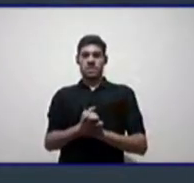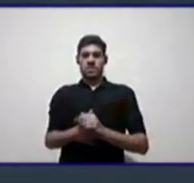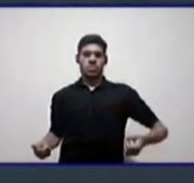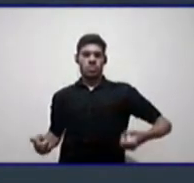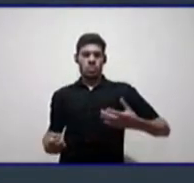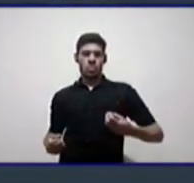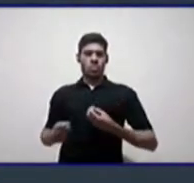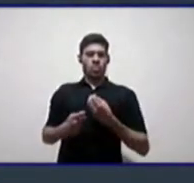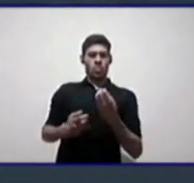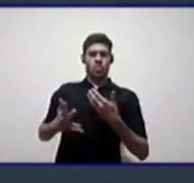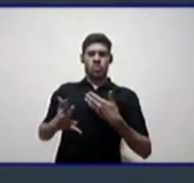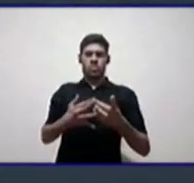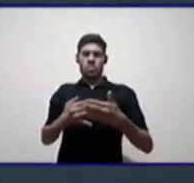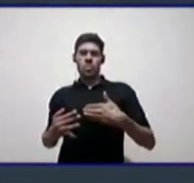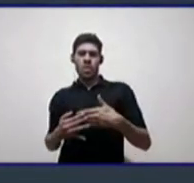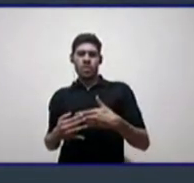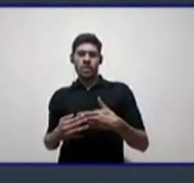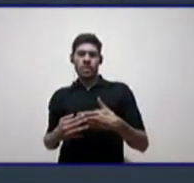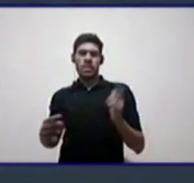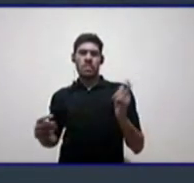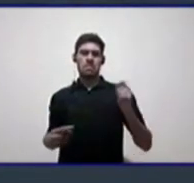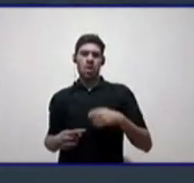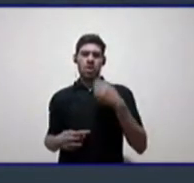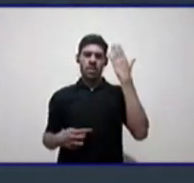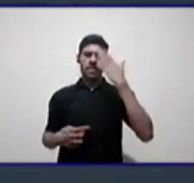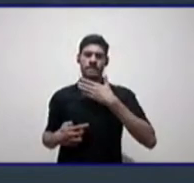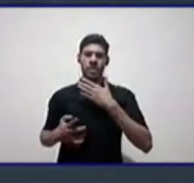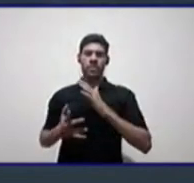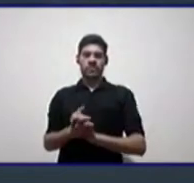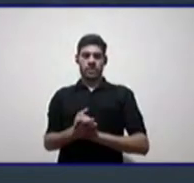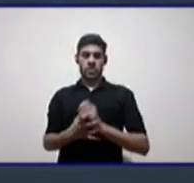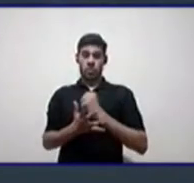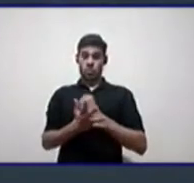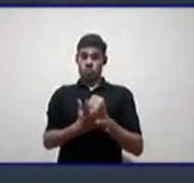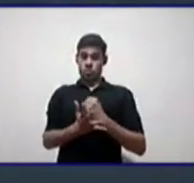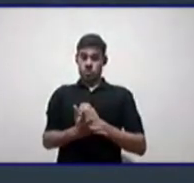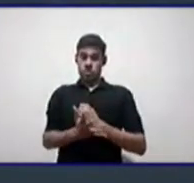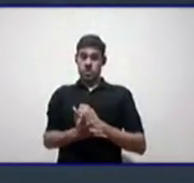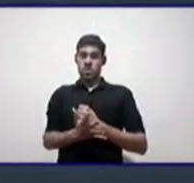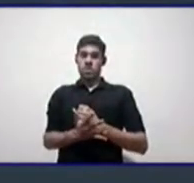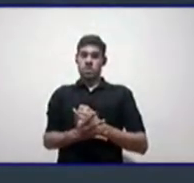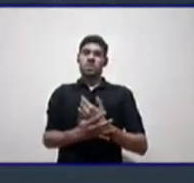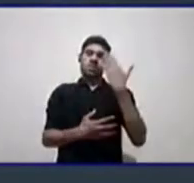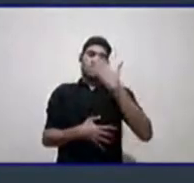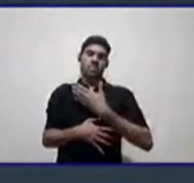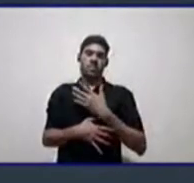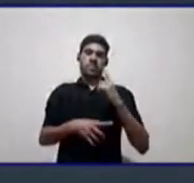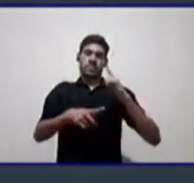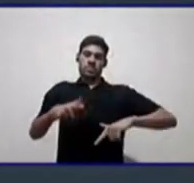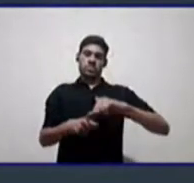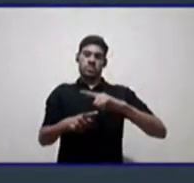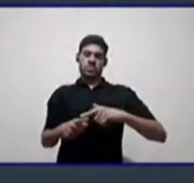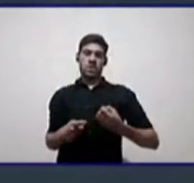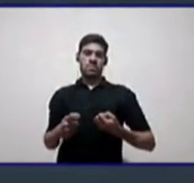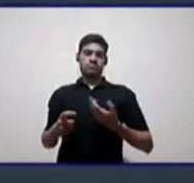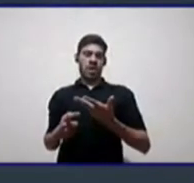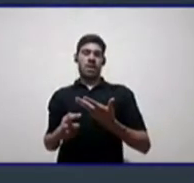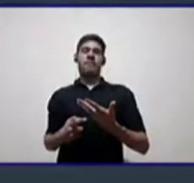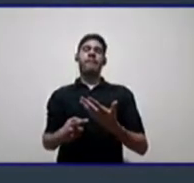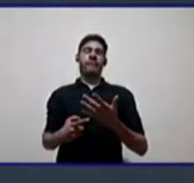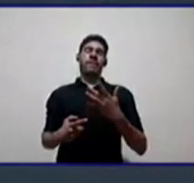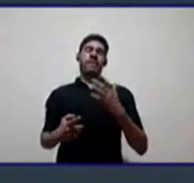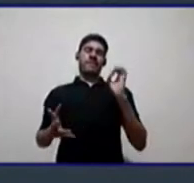por qualquer meio idôneo de prova, inclusive contrato, comprovante de entrega do material ou da prestação efetiva